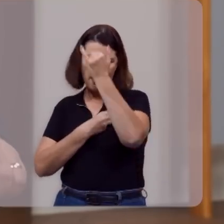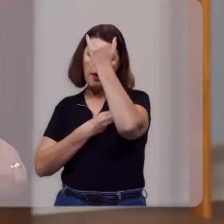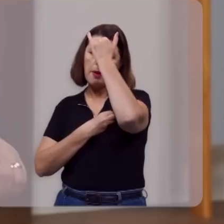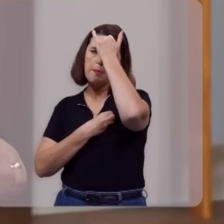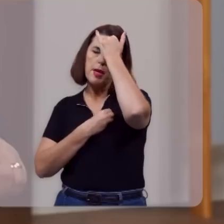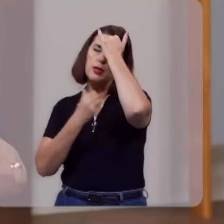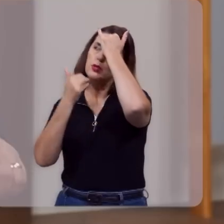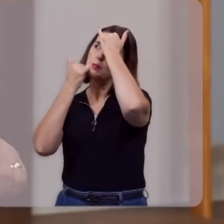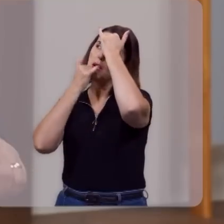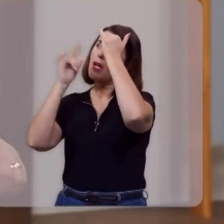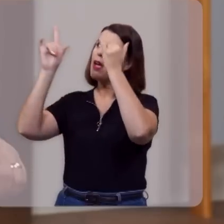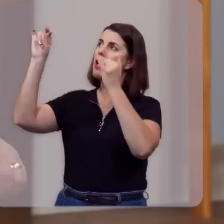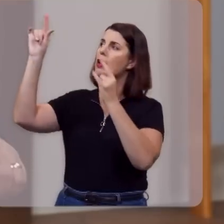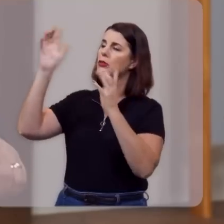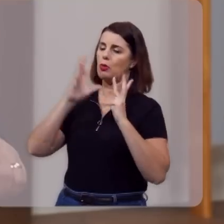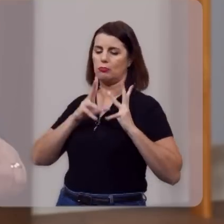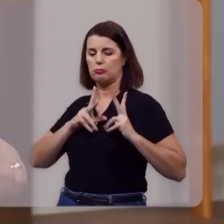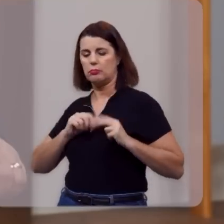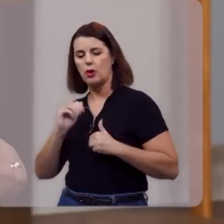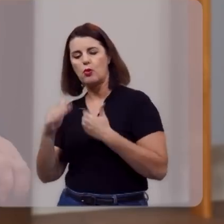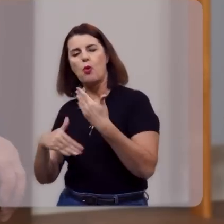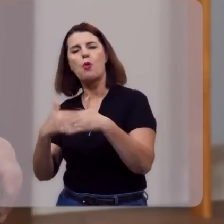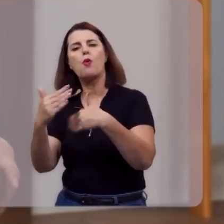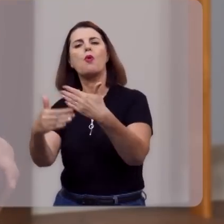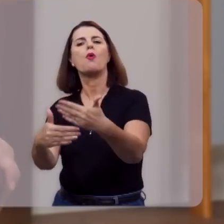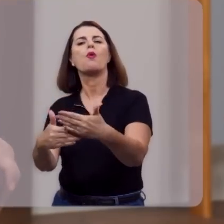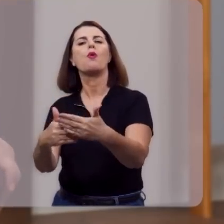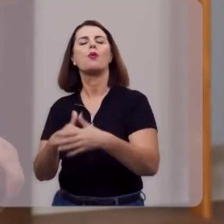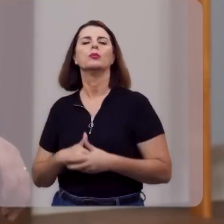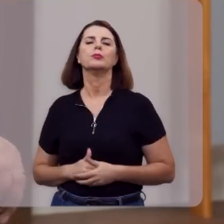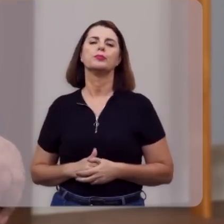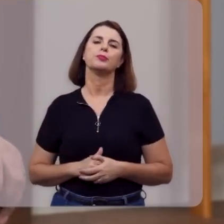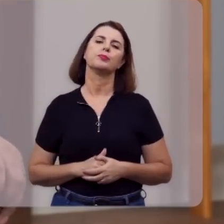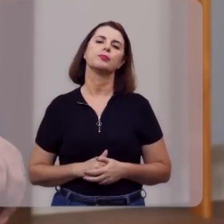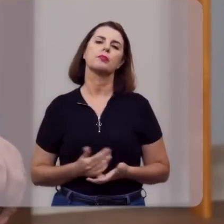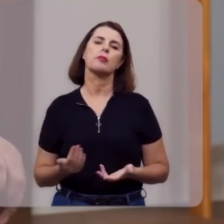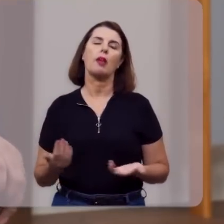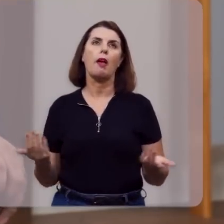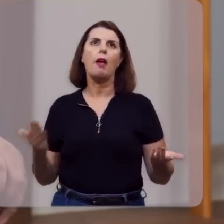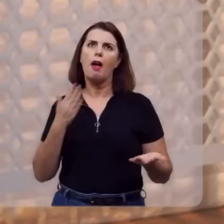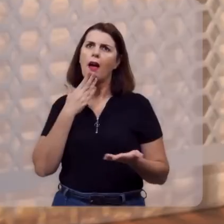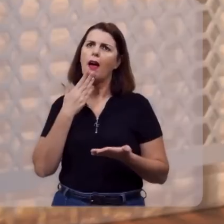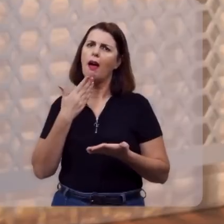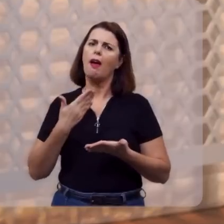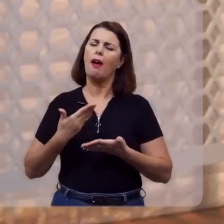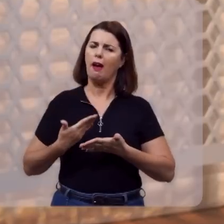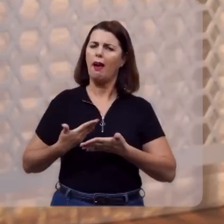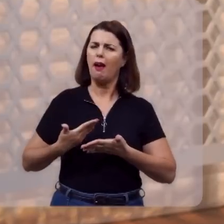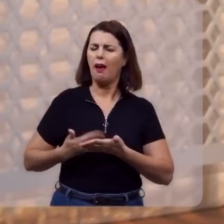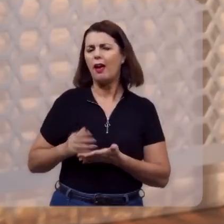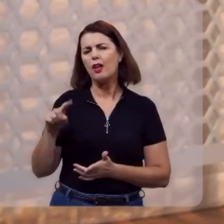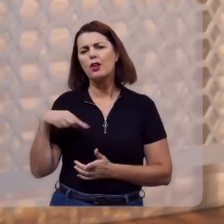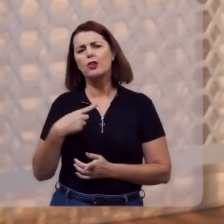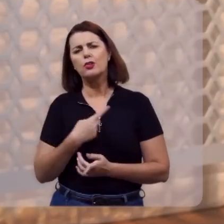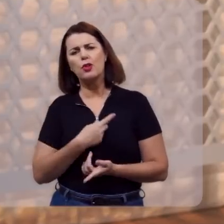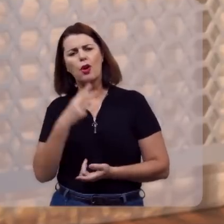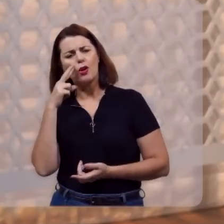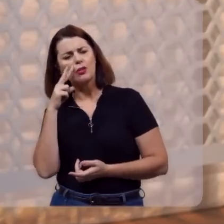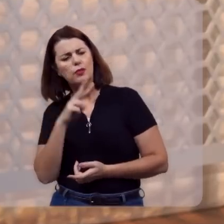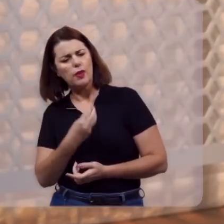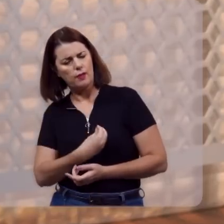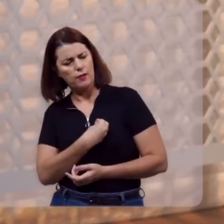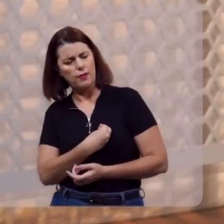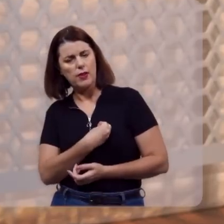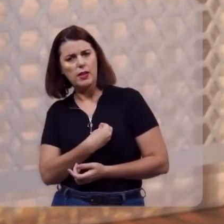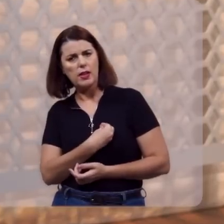perdão, ser perdoado, purificado e seguir crescendo para a glória de Deus. E é fascinante, né, como nós,